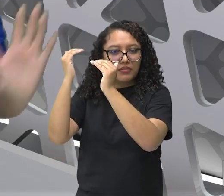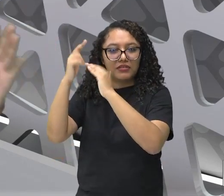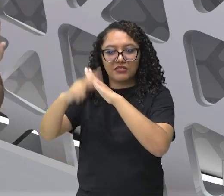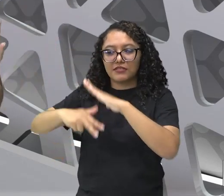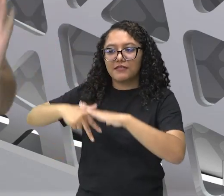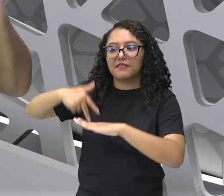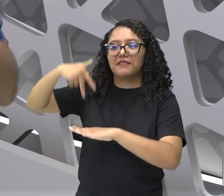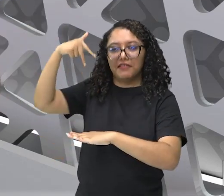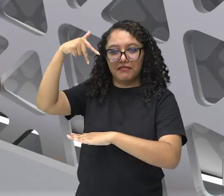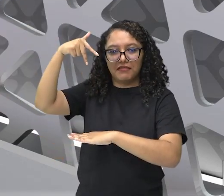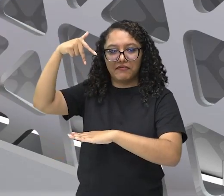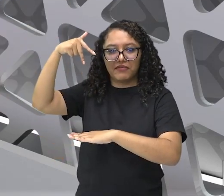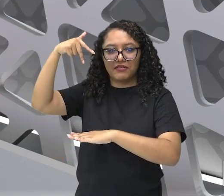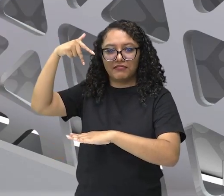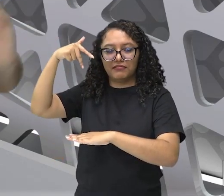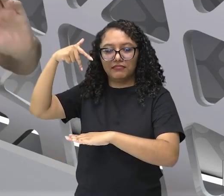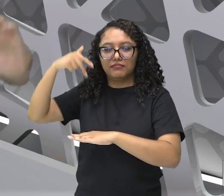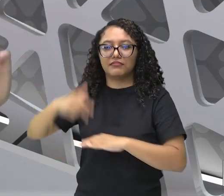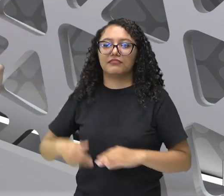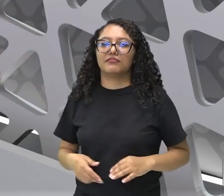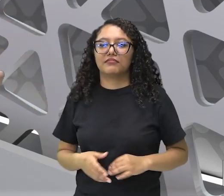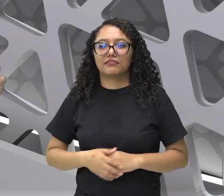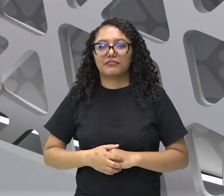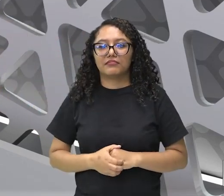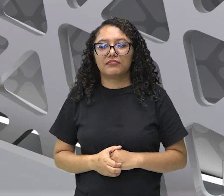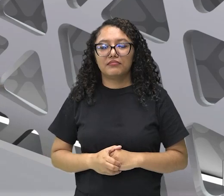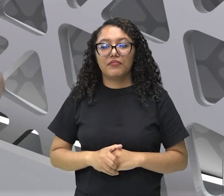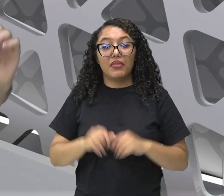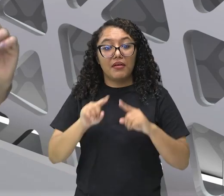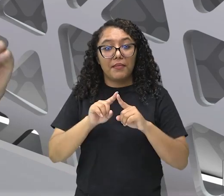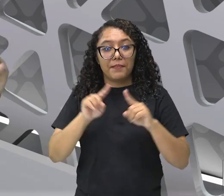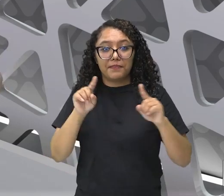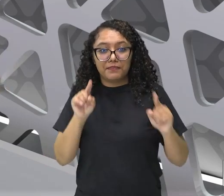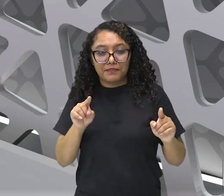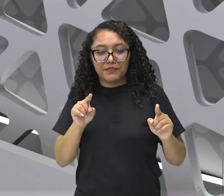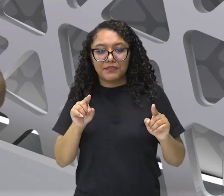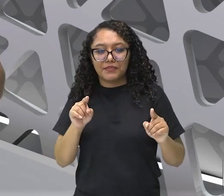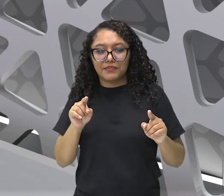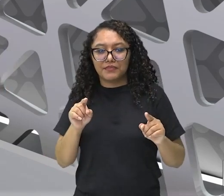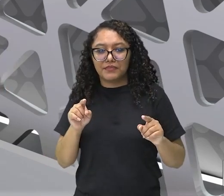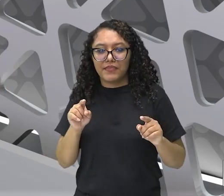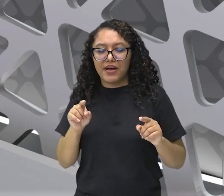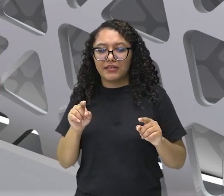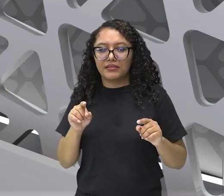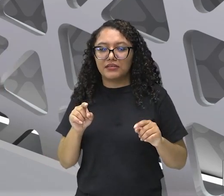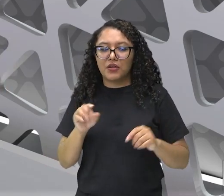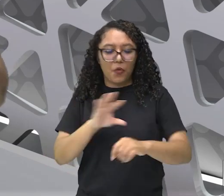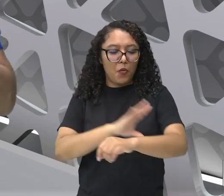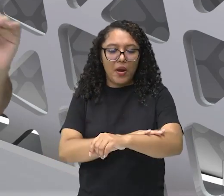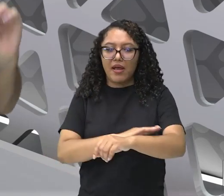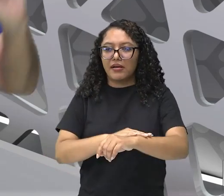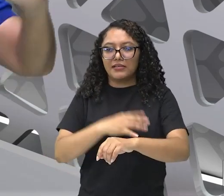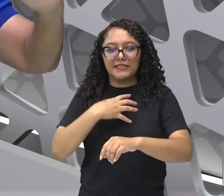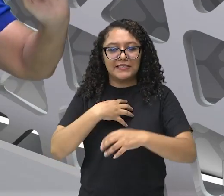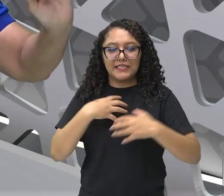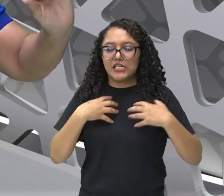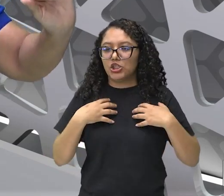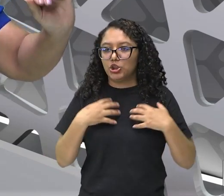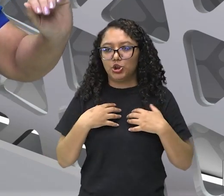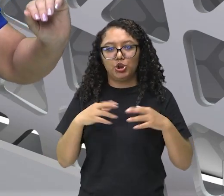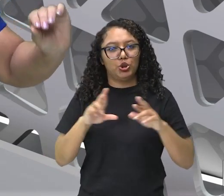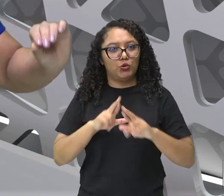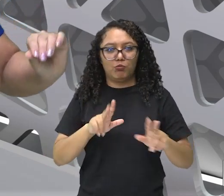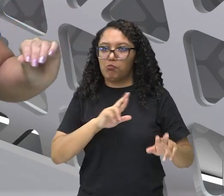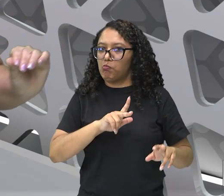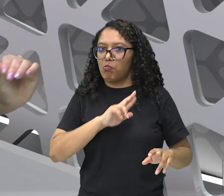Ascender, elevar-se, certo? Mas ela vai buscar isto não através do sentido,